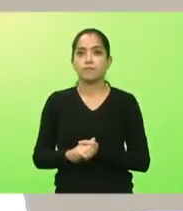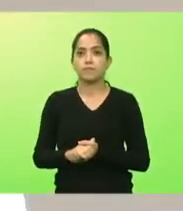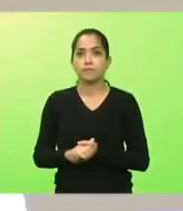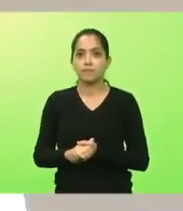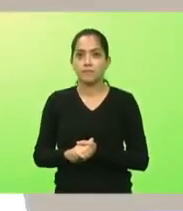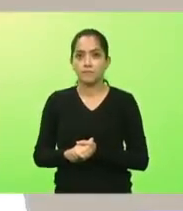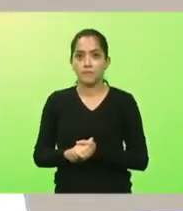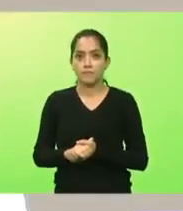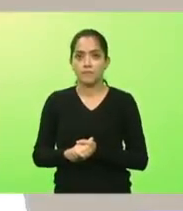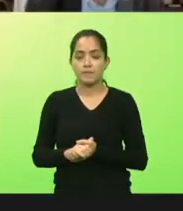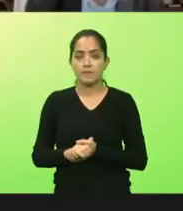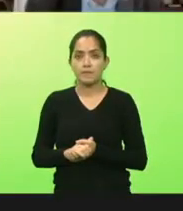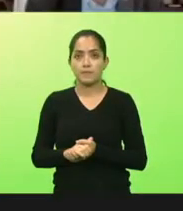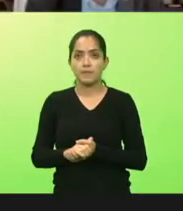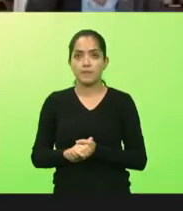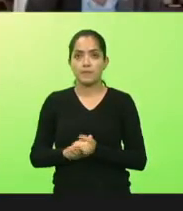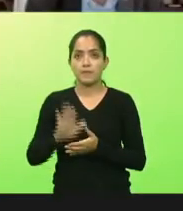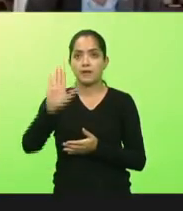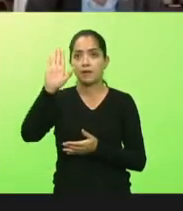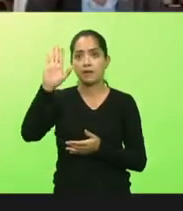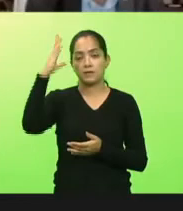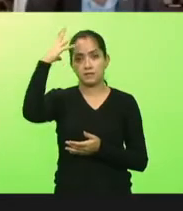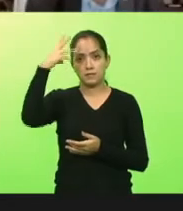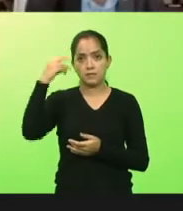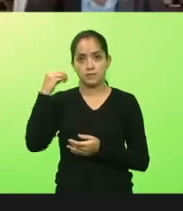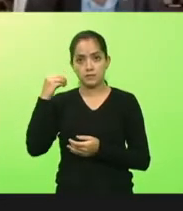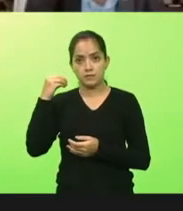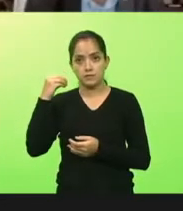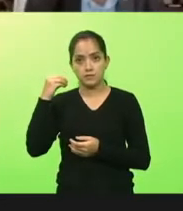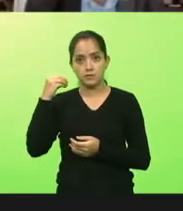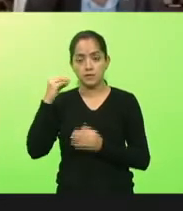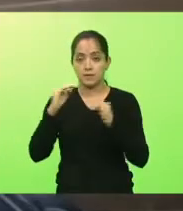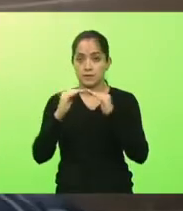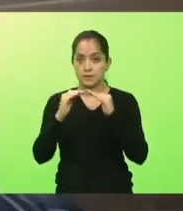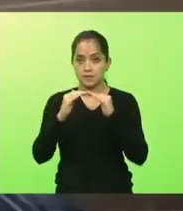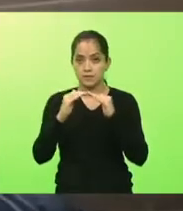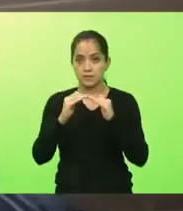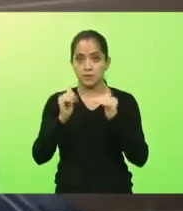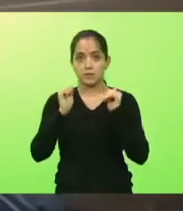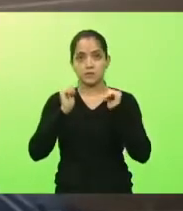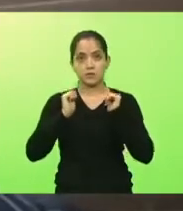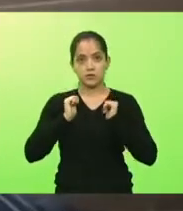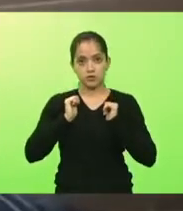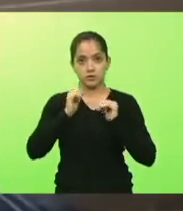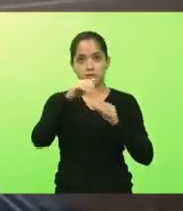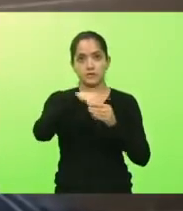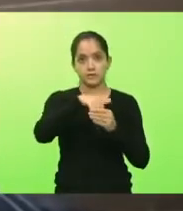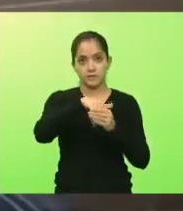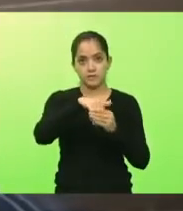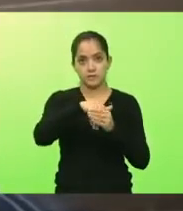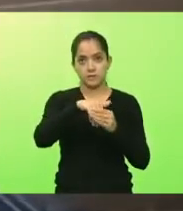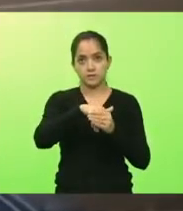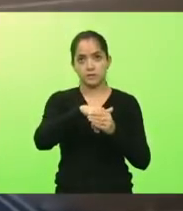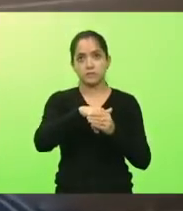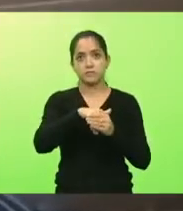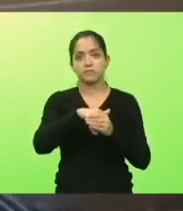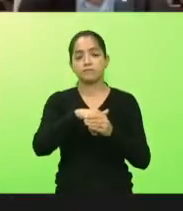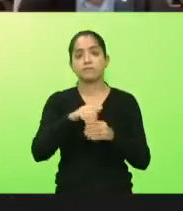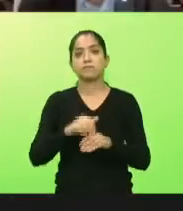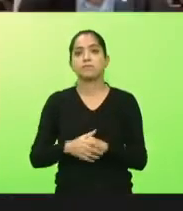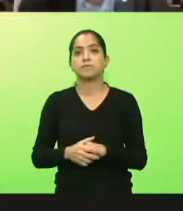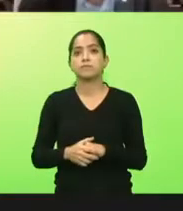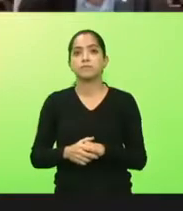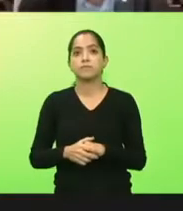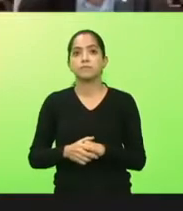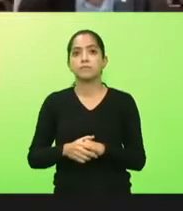Luciane. Só para fazer, para ser coerente, eu me abstive nas demais votações, então gostaria que constasse também. Aprovado